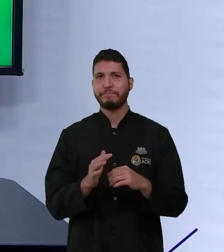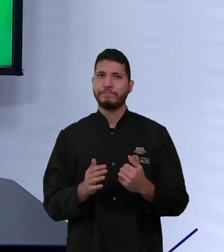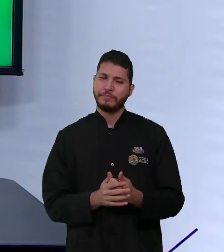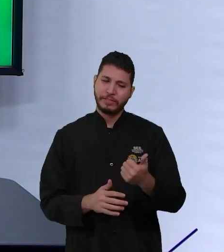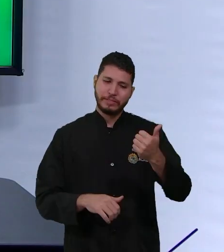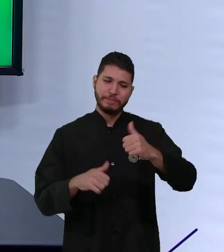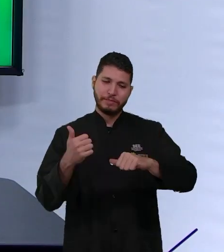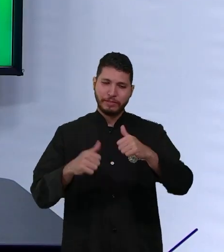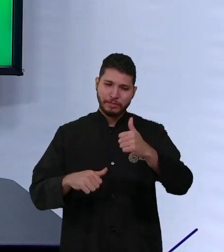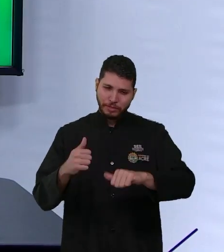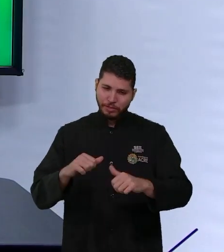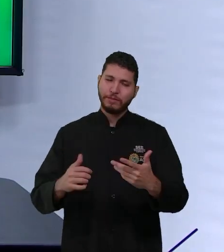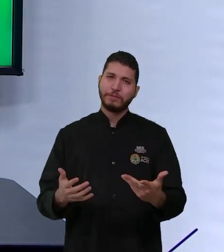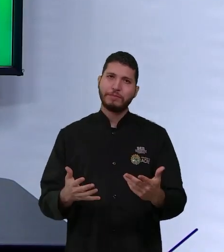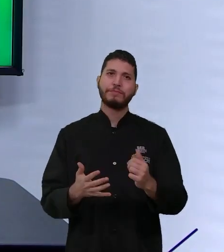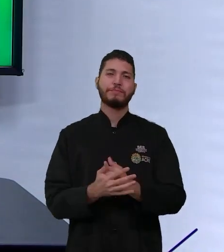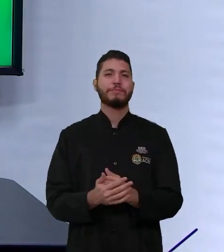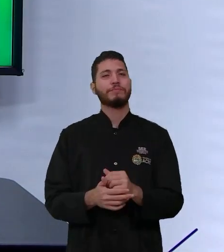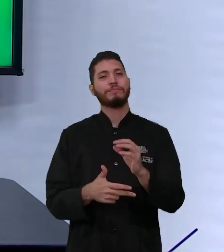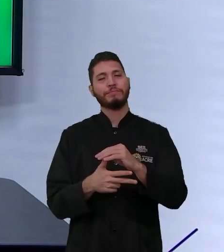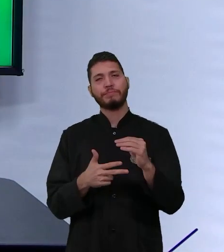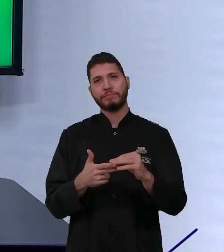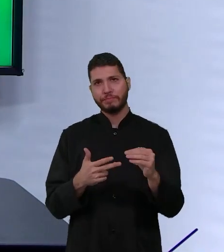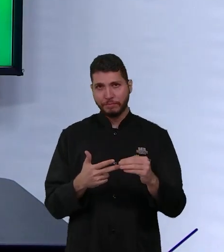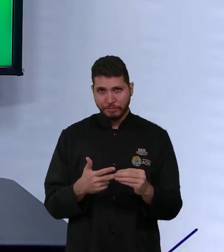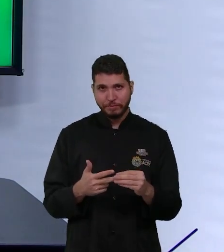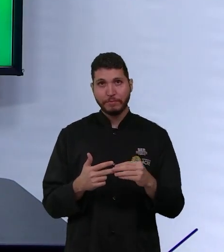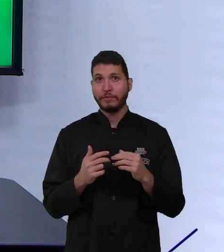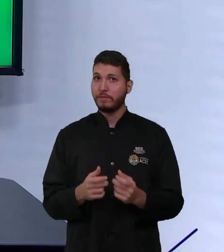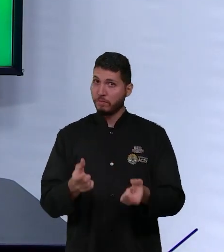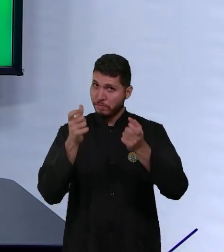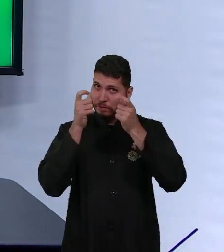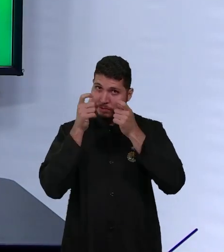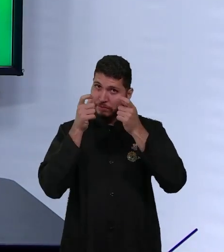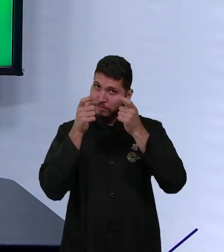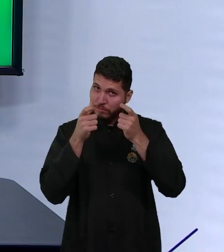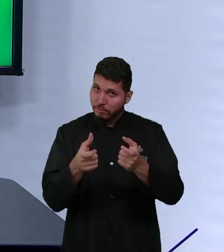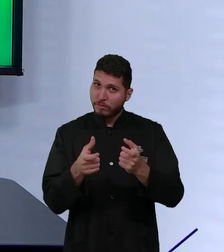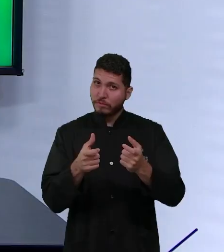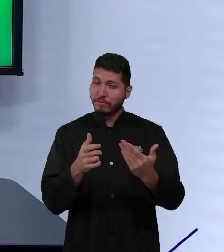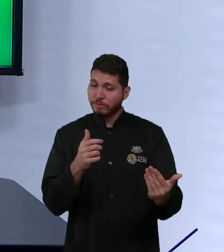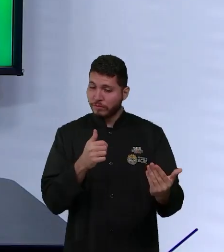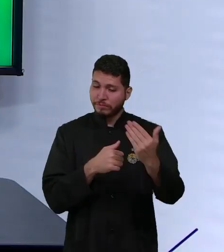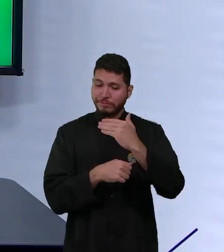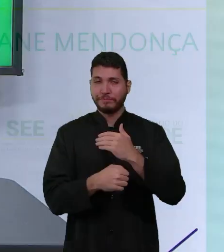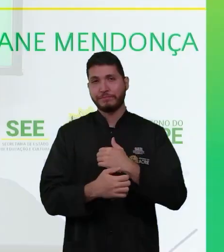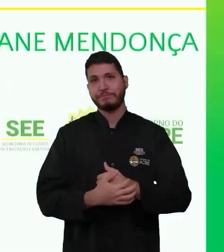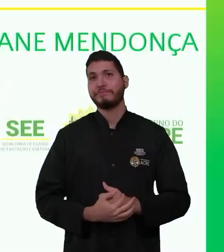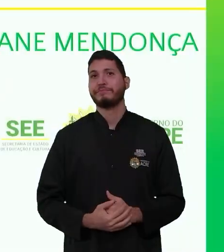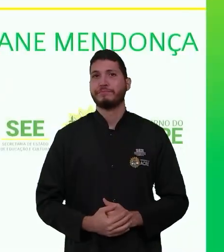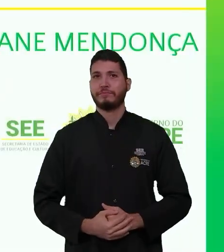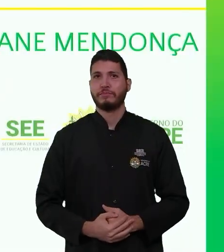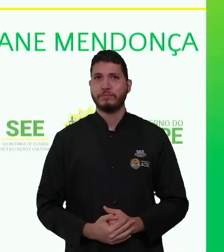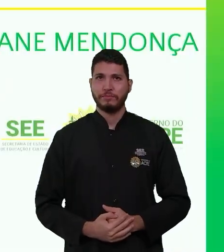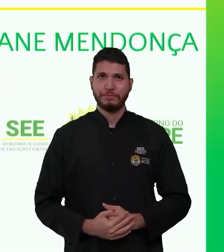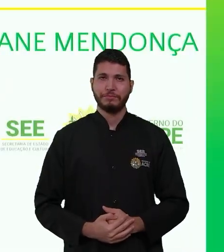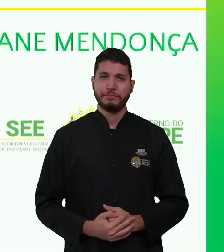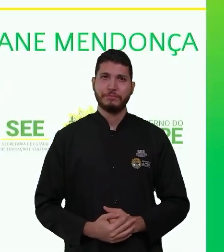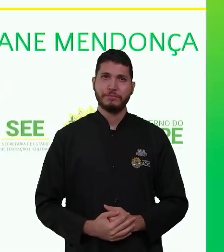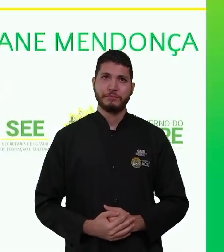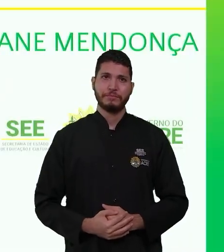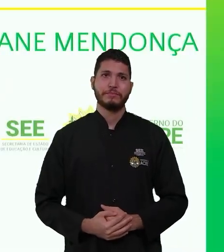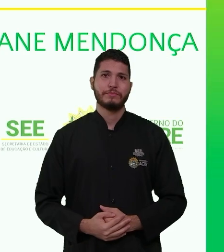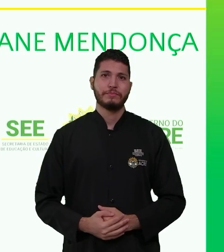Enem. Então agora eu te convido a vir comigo para essa aula, fica ligado para a gente entender esses conceitos. Bora lá? Então o